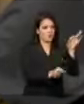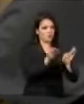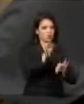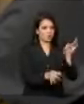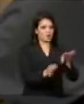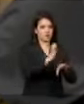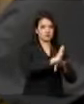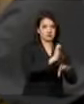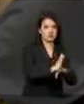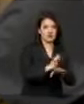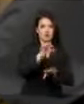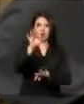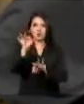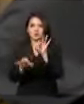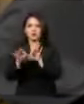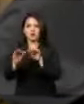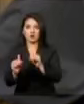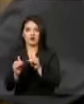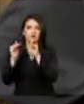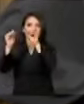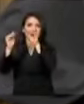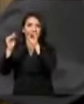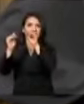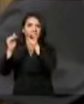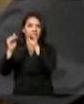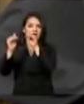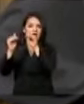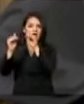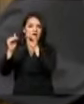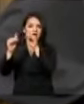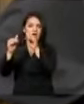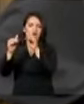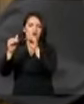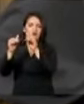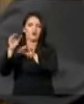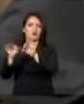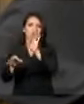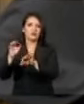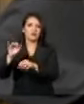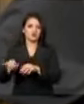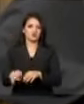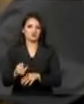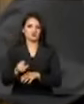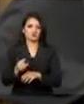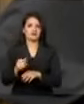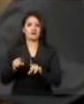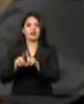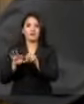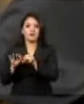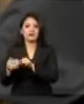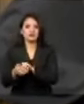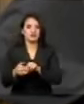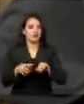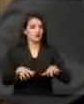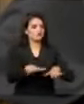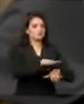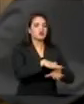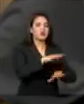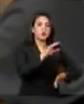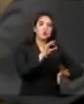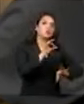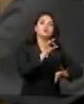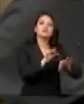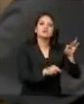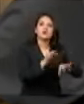estaduais e a forma como julgam o Superior Tribunal de Justiça, ministro Fachin, e o Supremo Tribunal Federal. Os tribunais, uma pesquisa feita